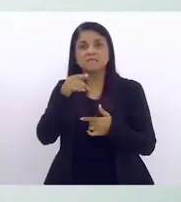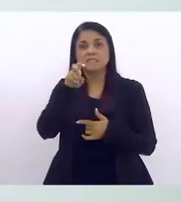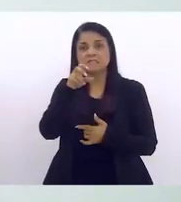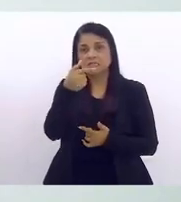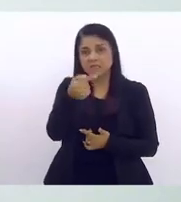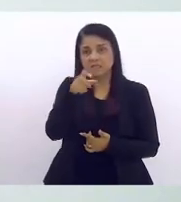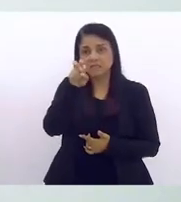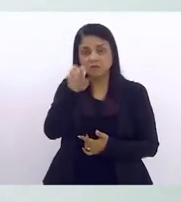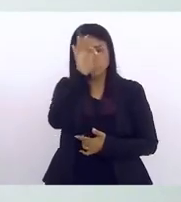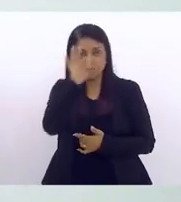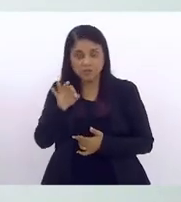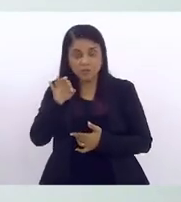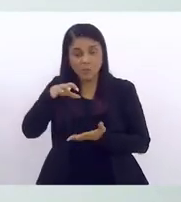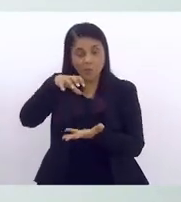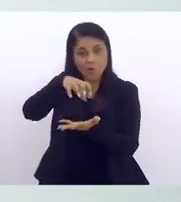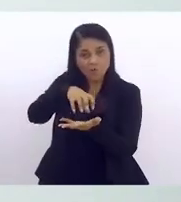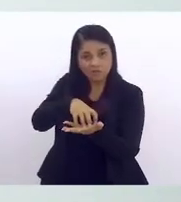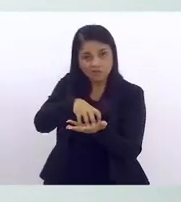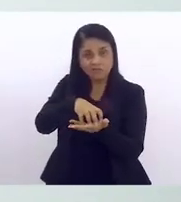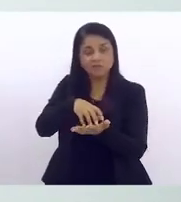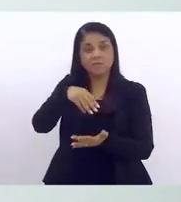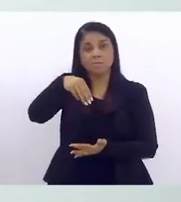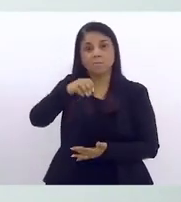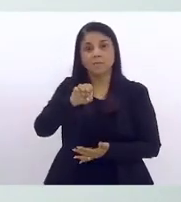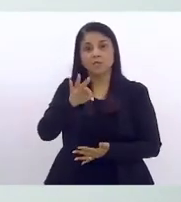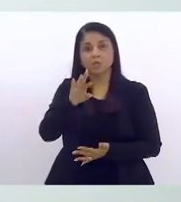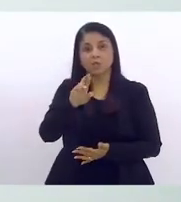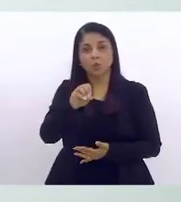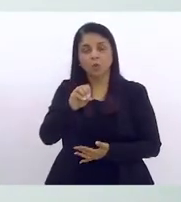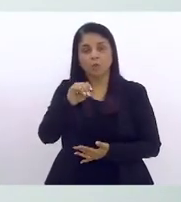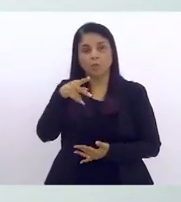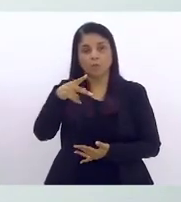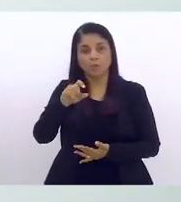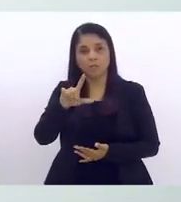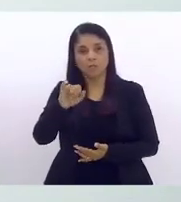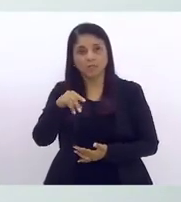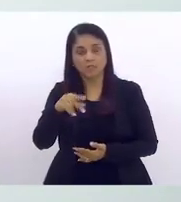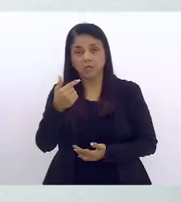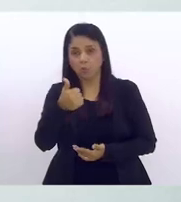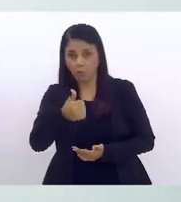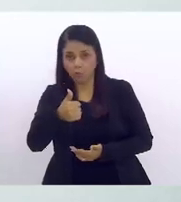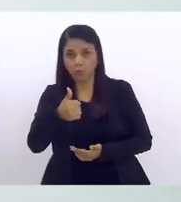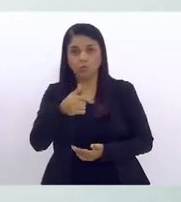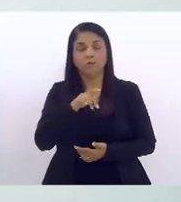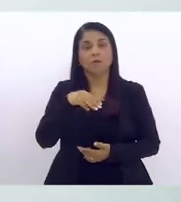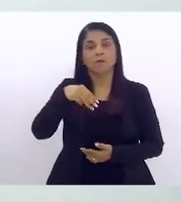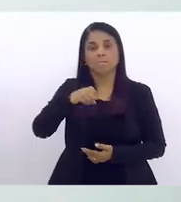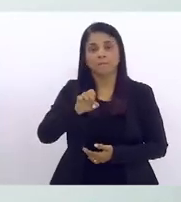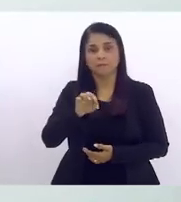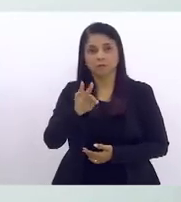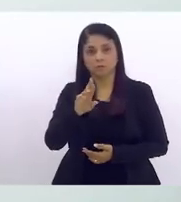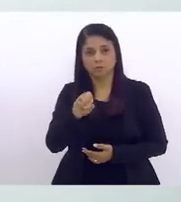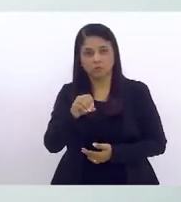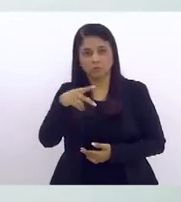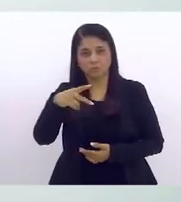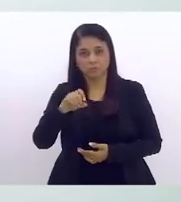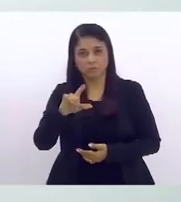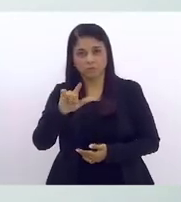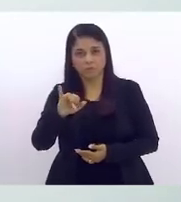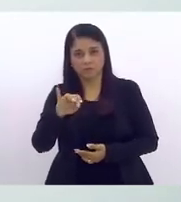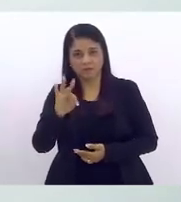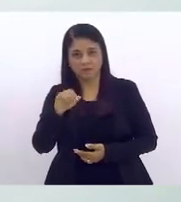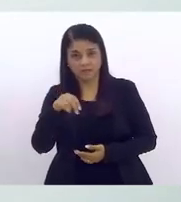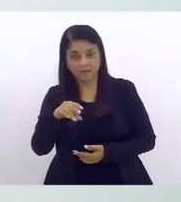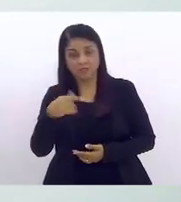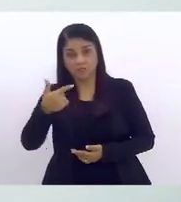concentram na região metropolitana 1 e 2 do estado do Rio de Janeiro. Então é aí que eu tenho que trabalhar, metropolitana 1 e metropolitana 2. É óbvio, gente, que eu tenho